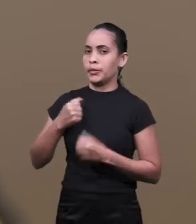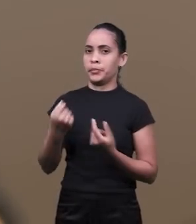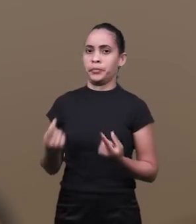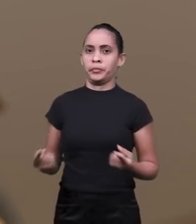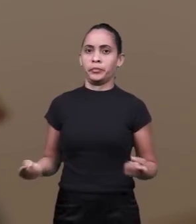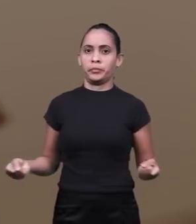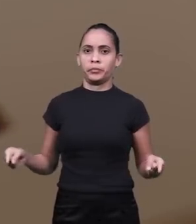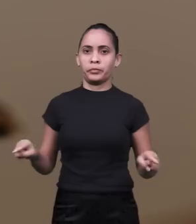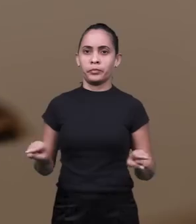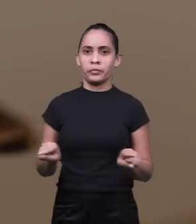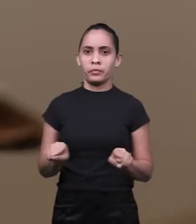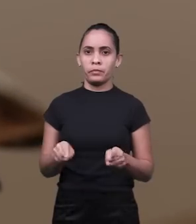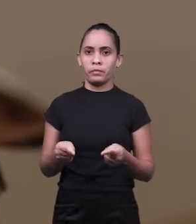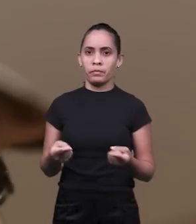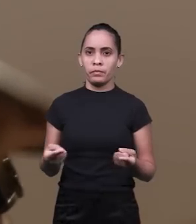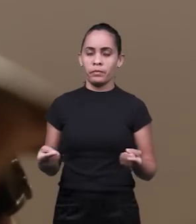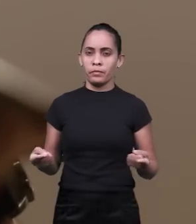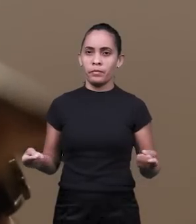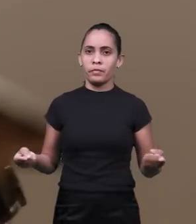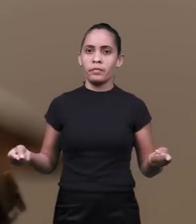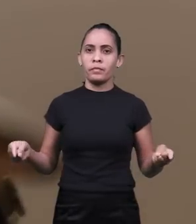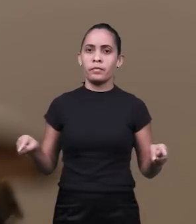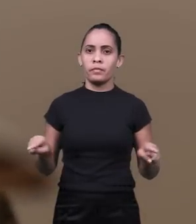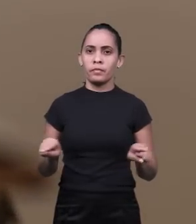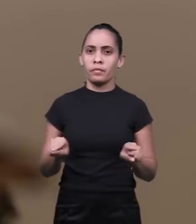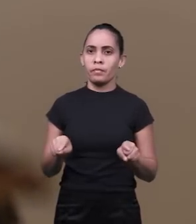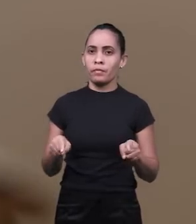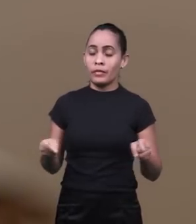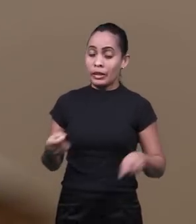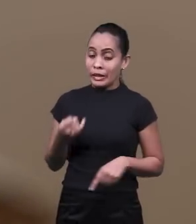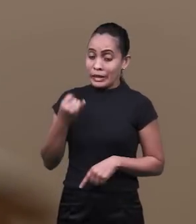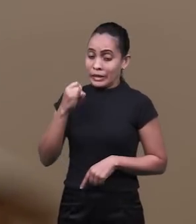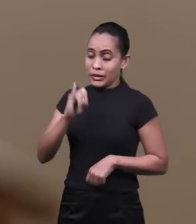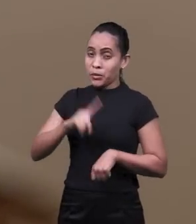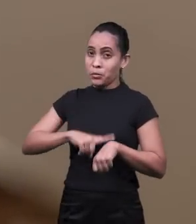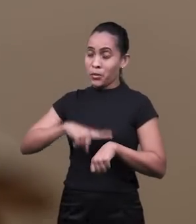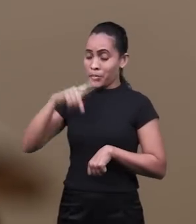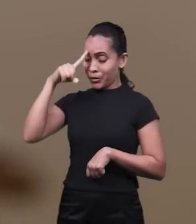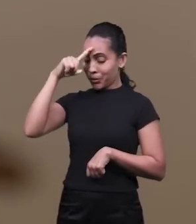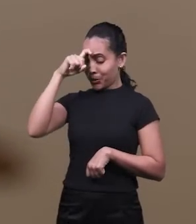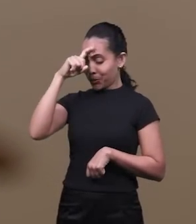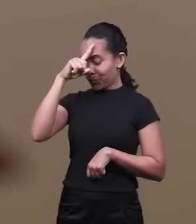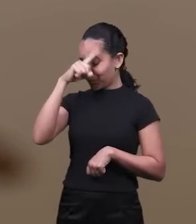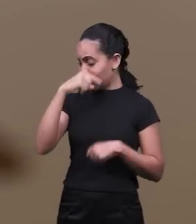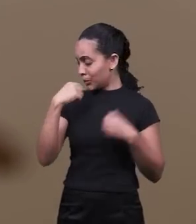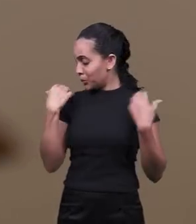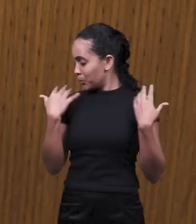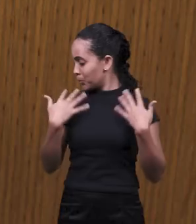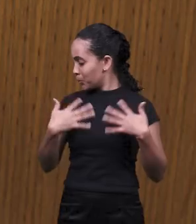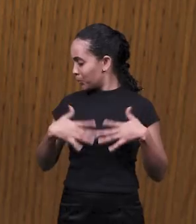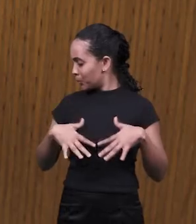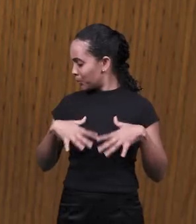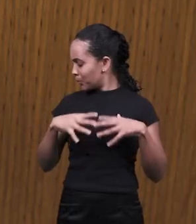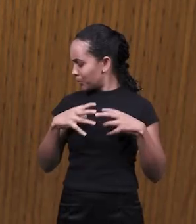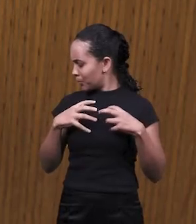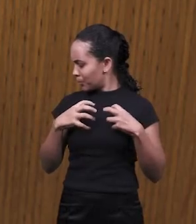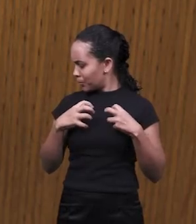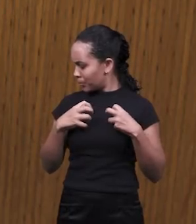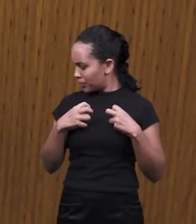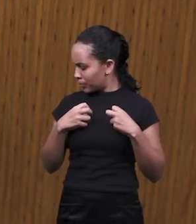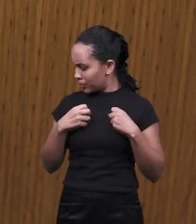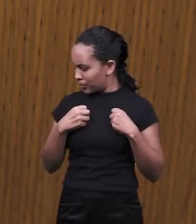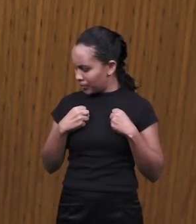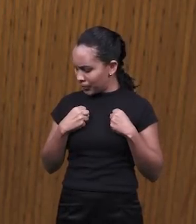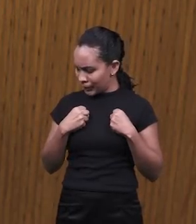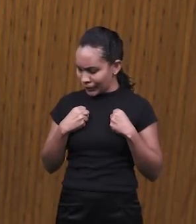E então, se a vida escurecer e eu já